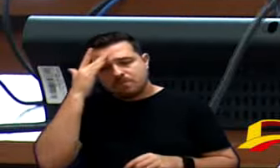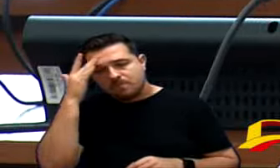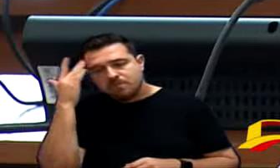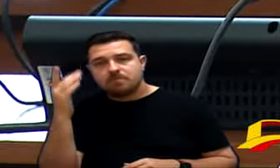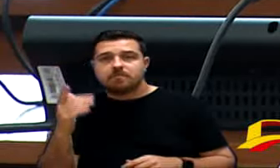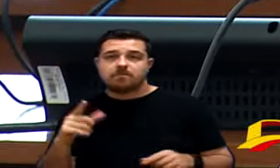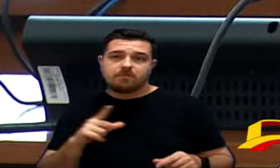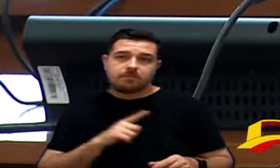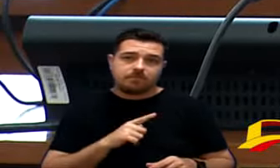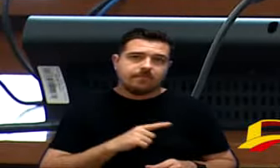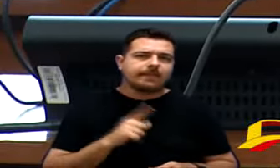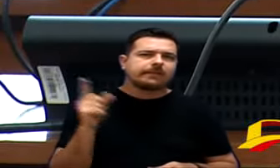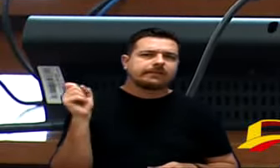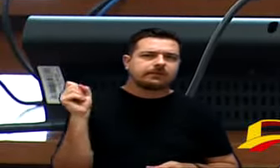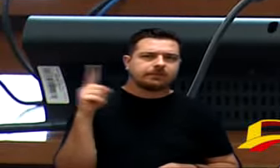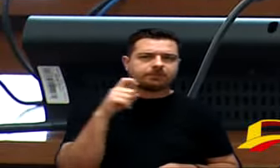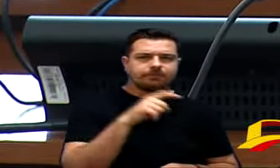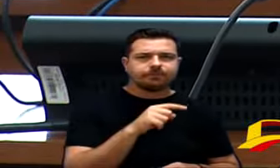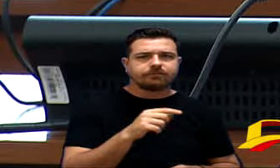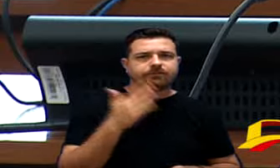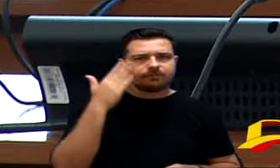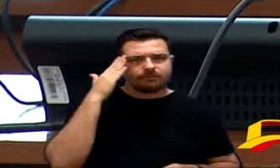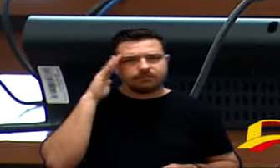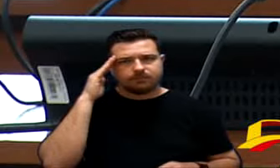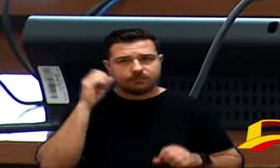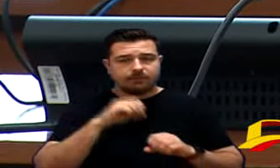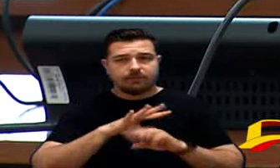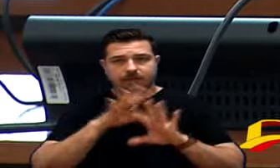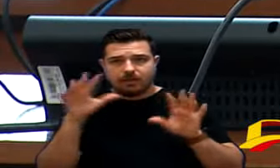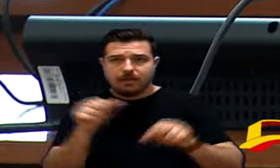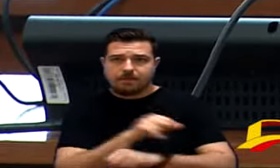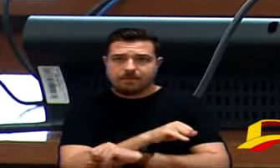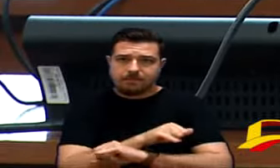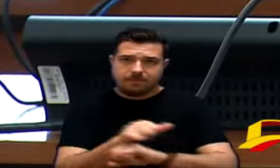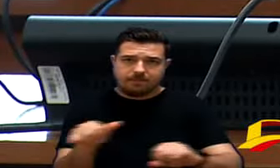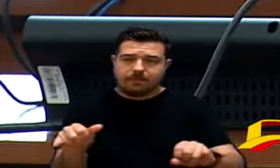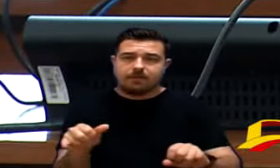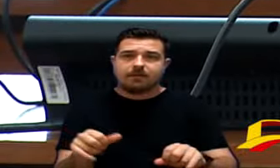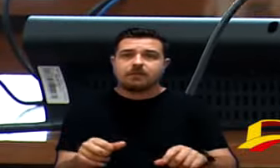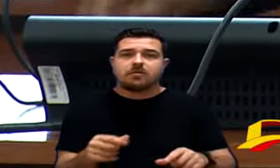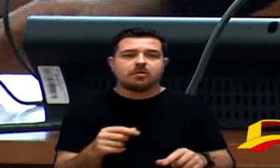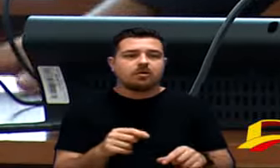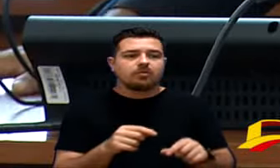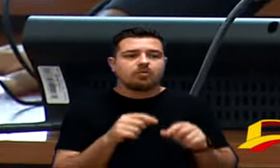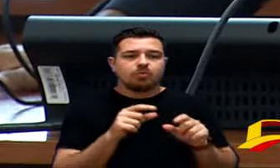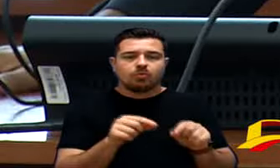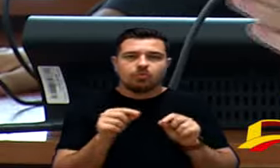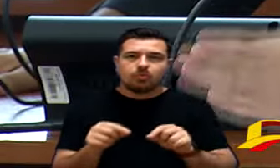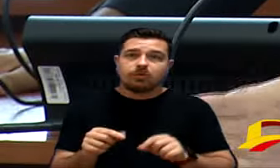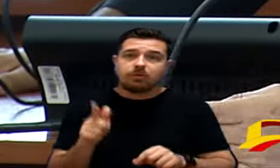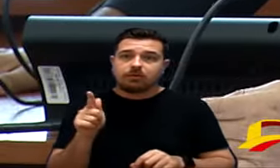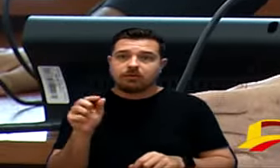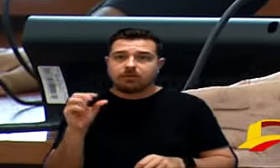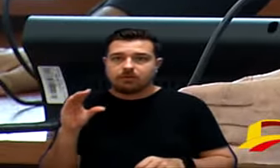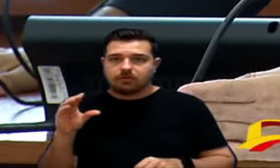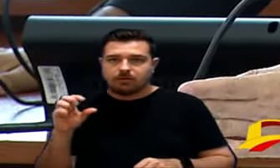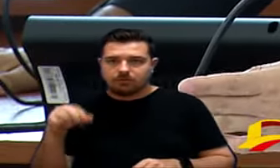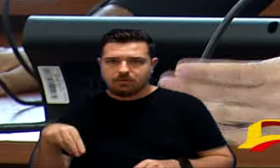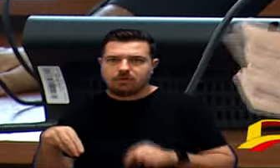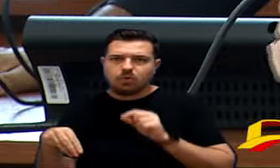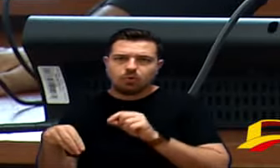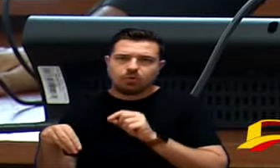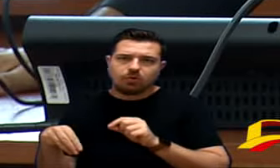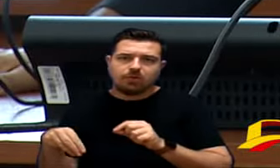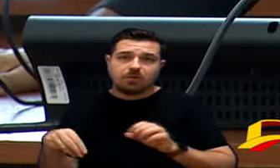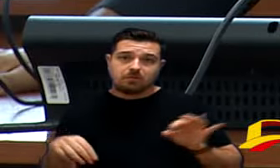dificuldade de entender ou não tem muita divulgação os papéis definidos da GCM e da Polícia Militar